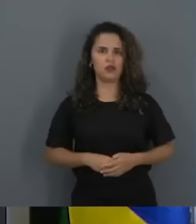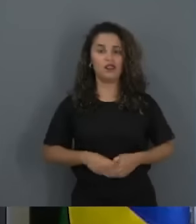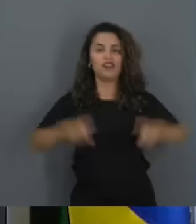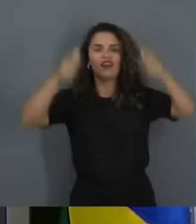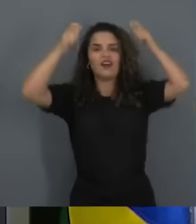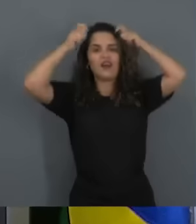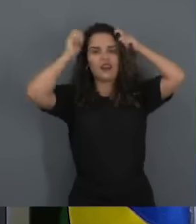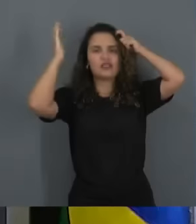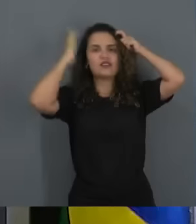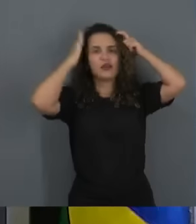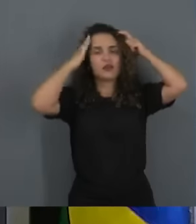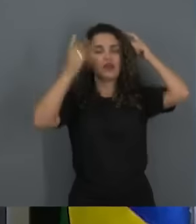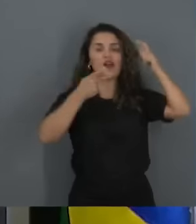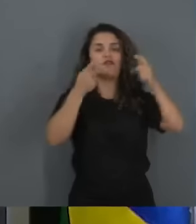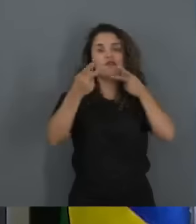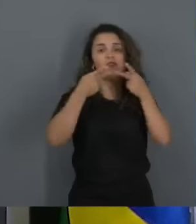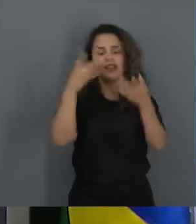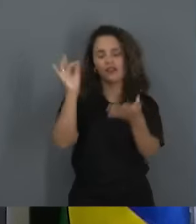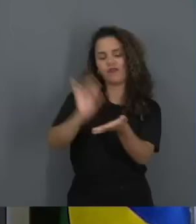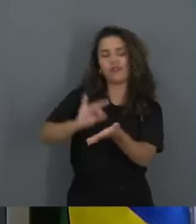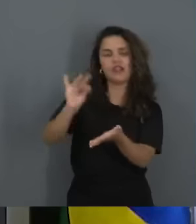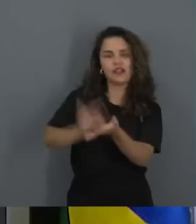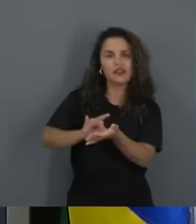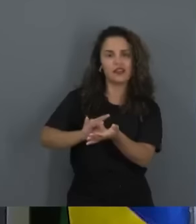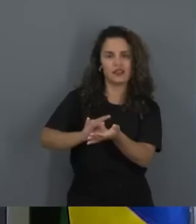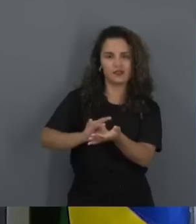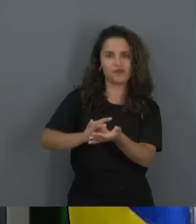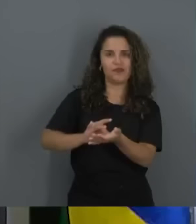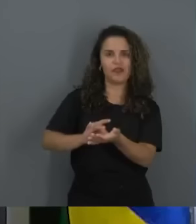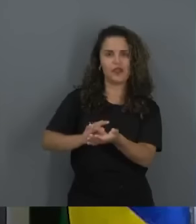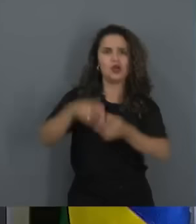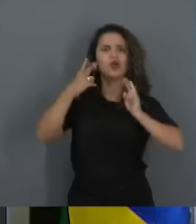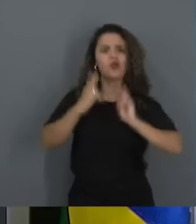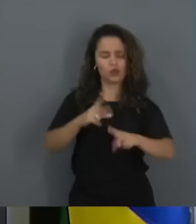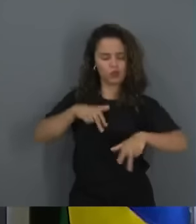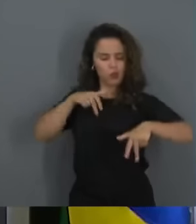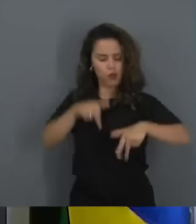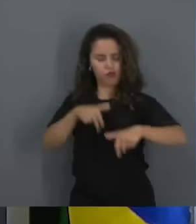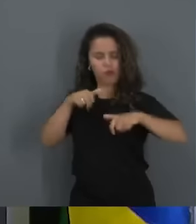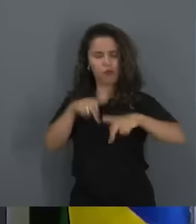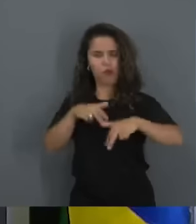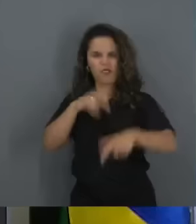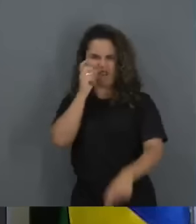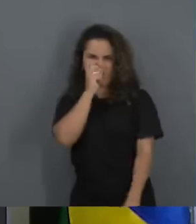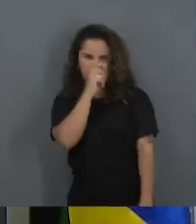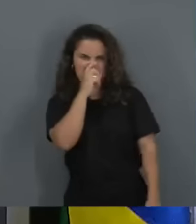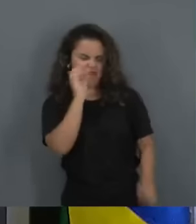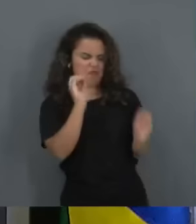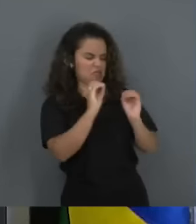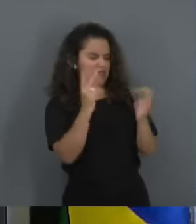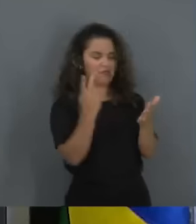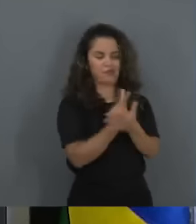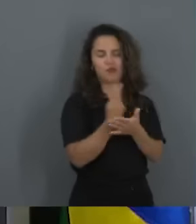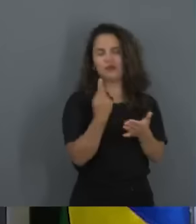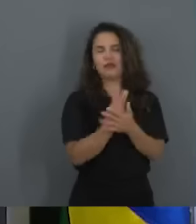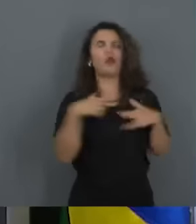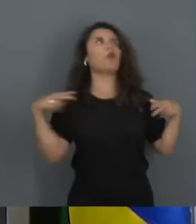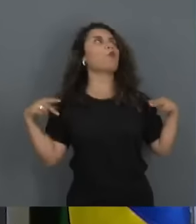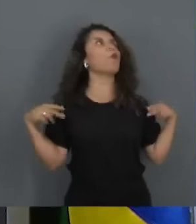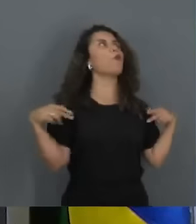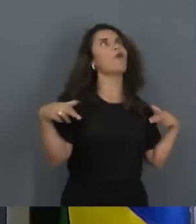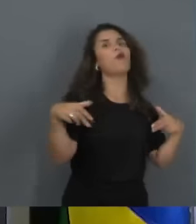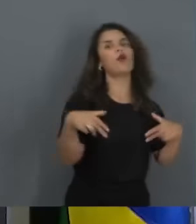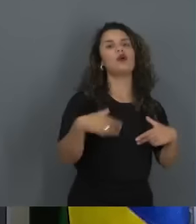rei, sabendo que as palavras eram verdadeiras, continuou o desfile, fingindo que nada havia acontecido, e